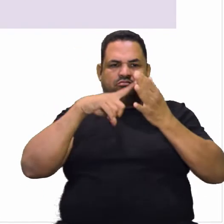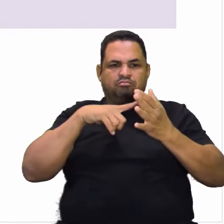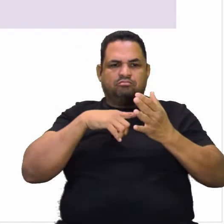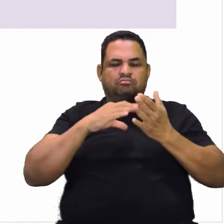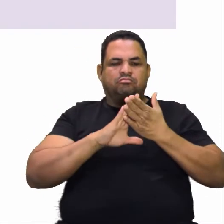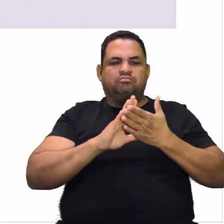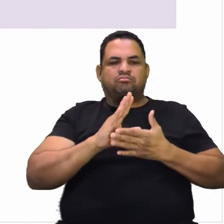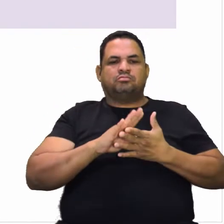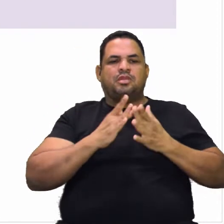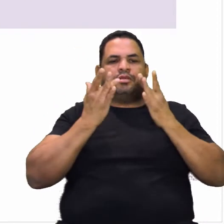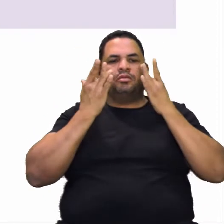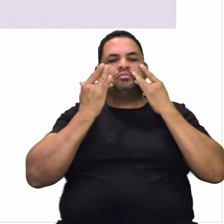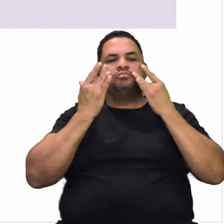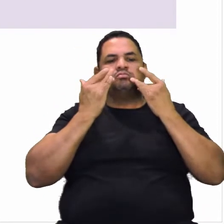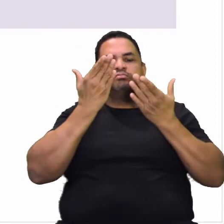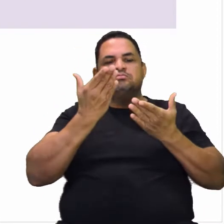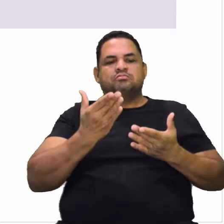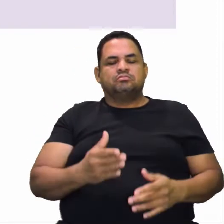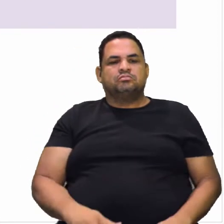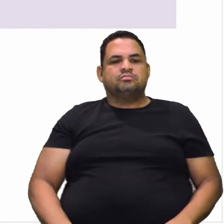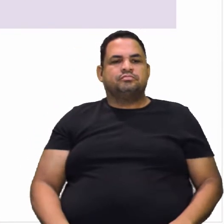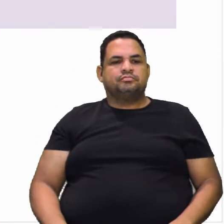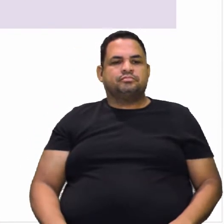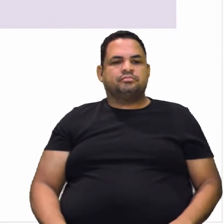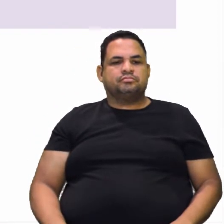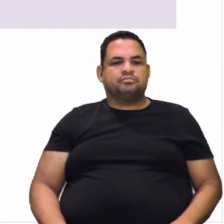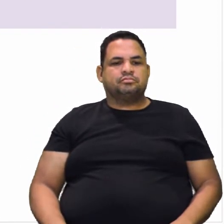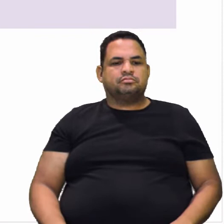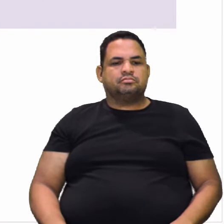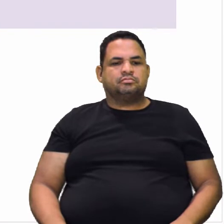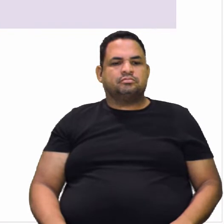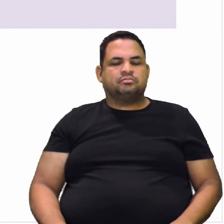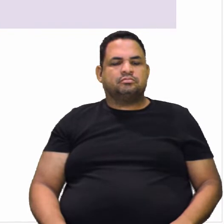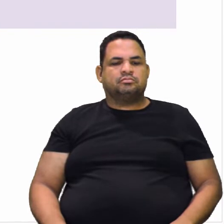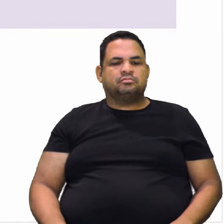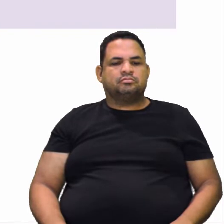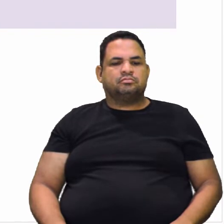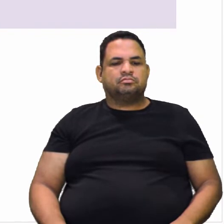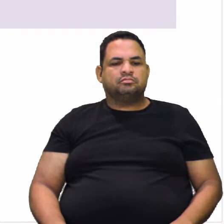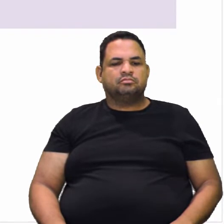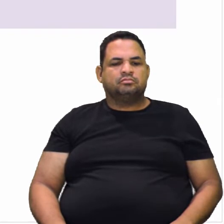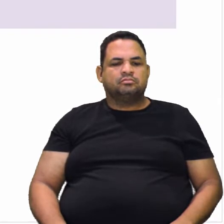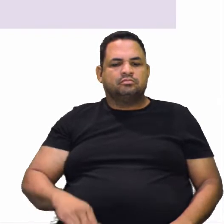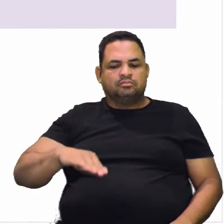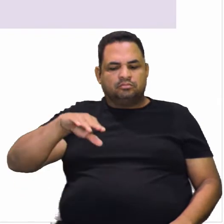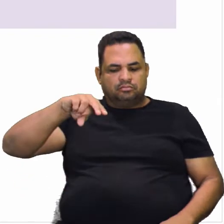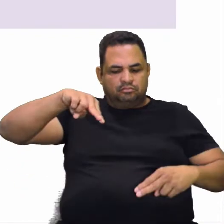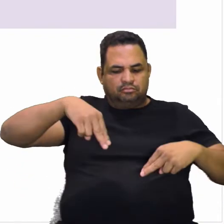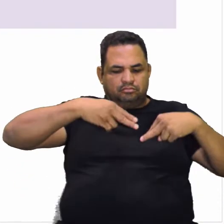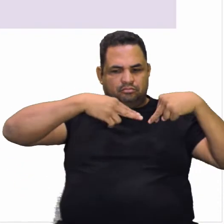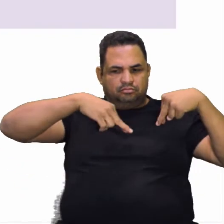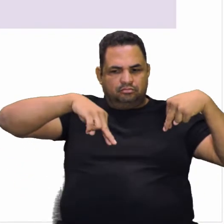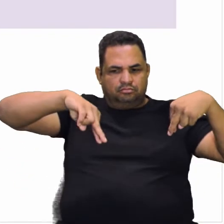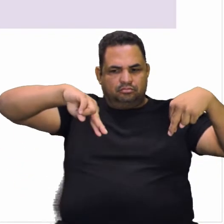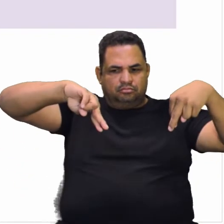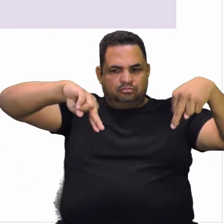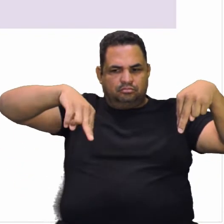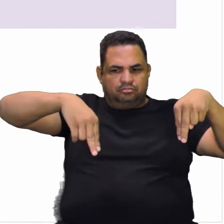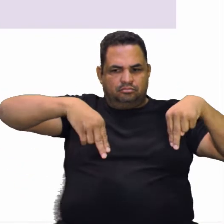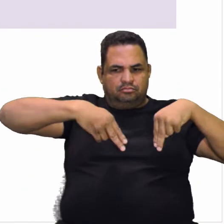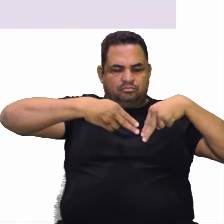anfiteatro. Olha aqui, um anfiteatro é aqui, ó. Tá vendo as arquibancadas aqui? E as pessoas ficavam lá